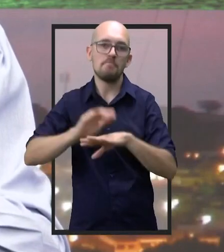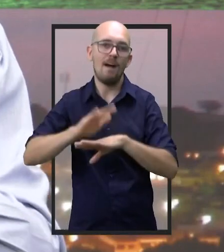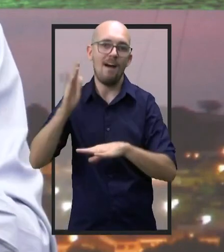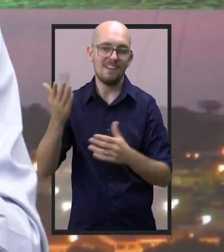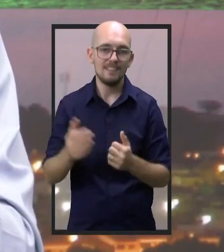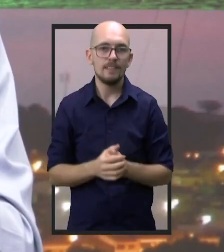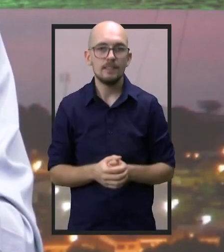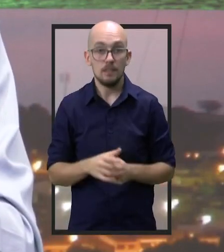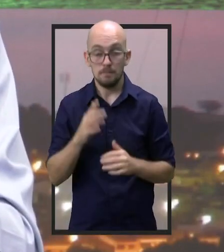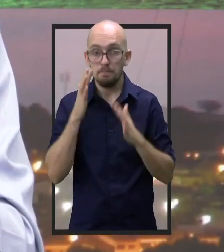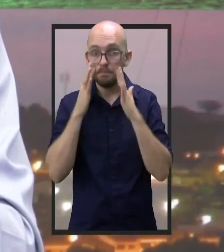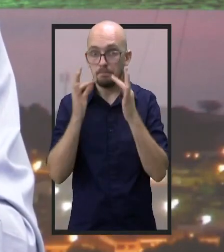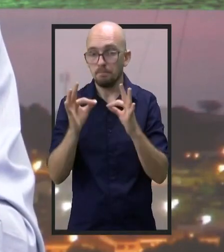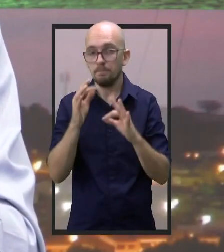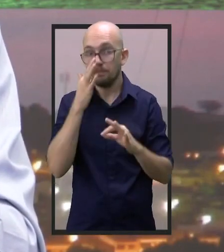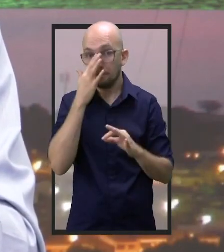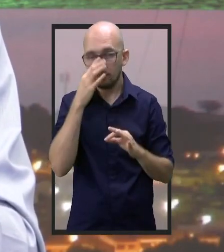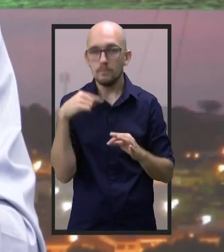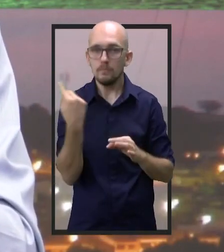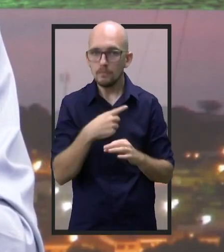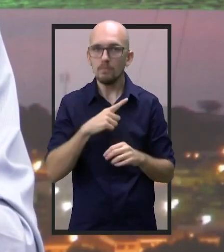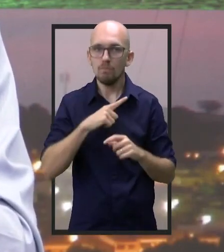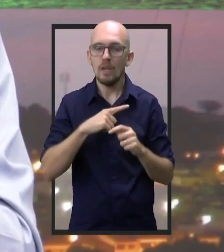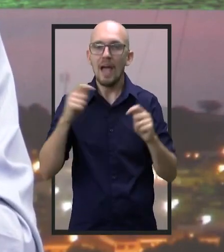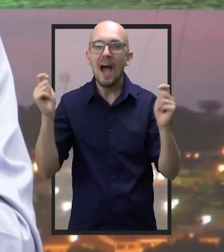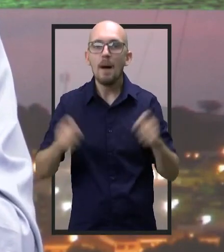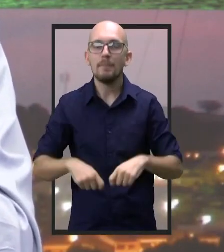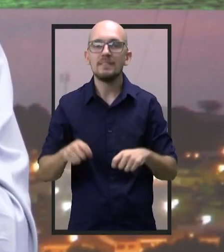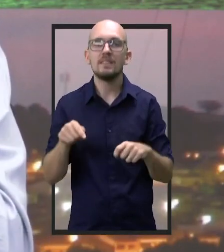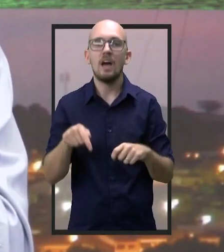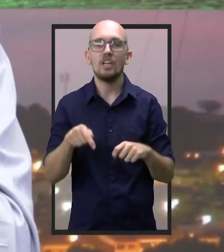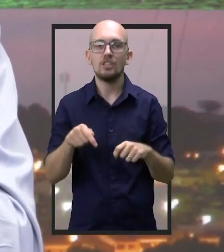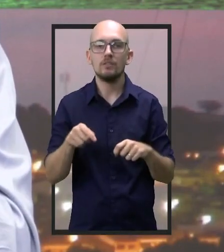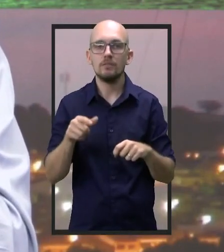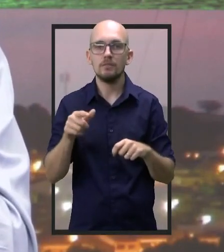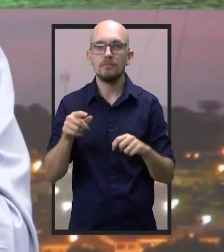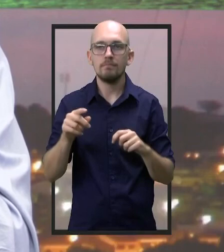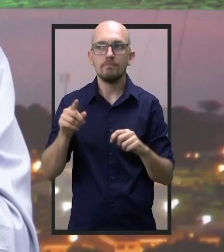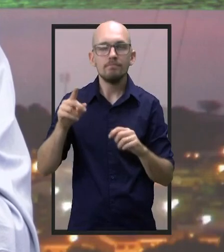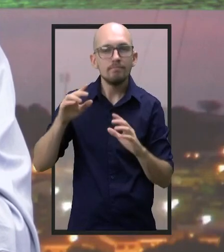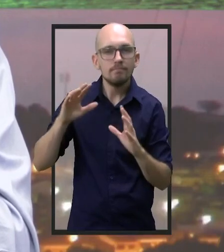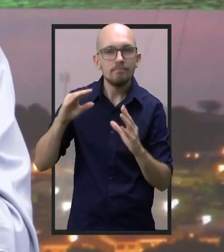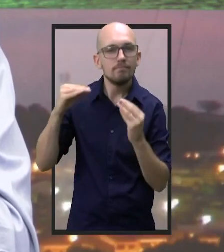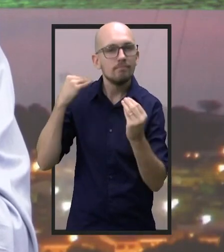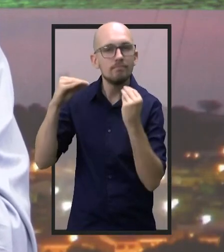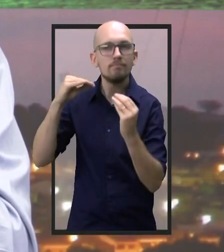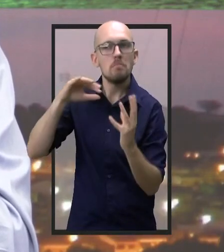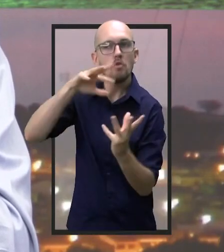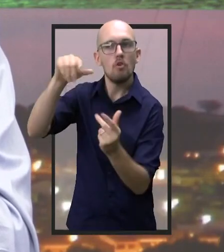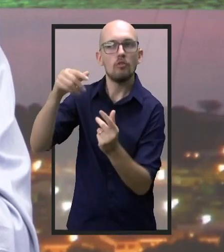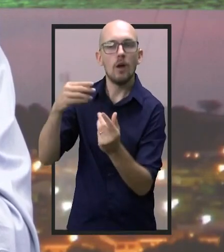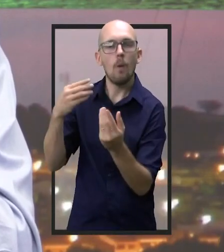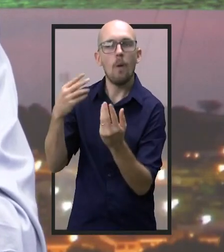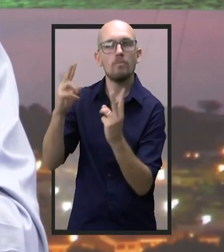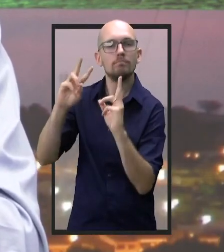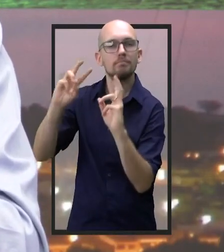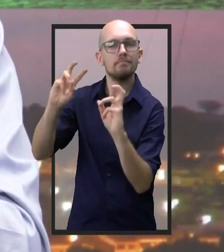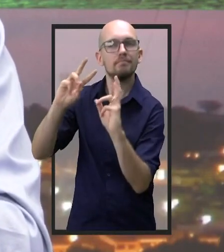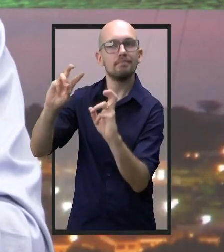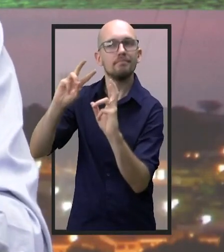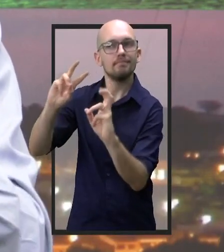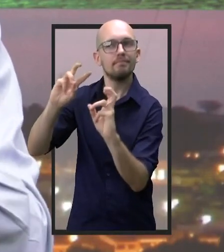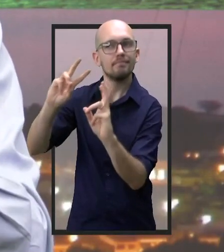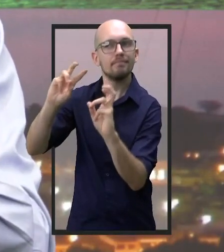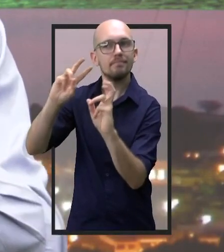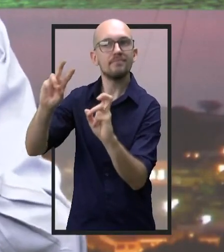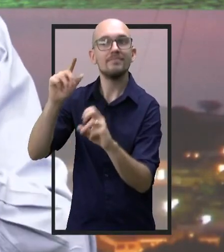interlocução e a capacidade de passar essa percepção para o mercado internacional, senão a gente não ganha isso. É um